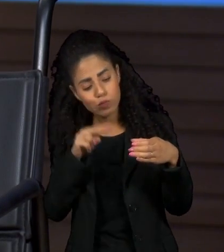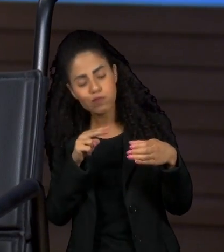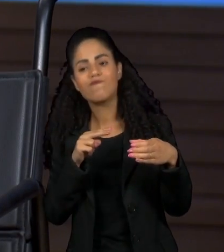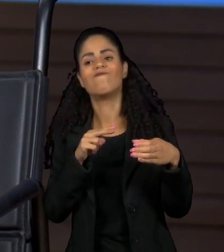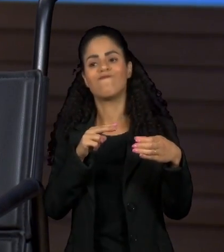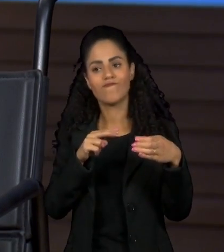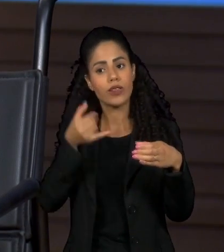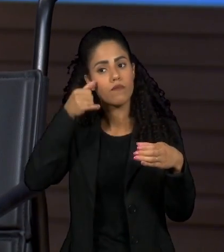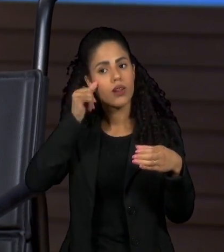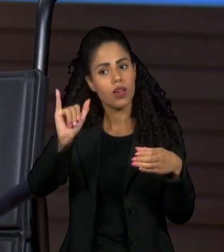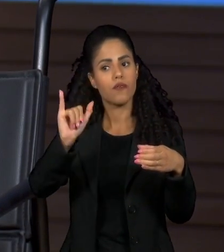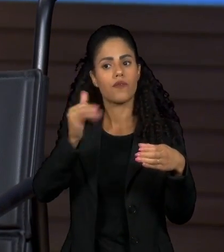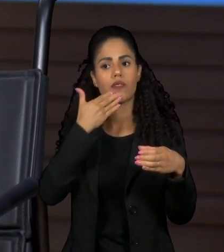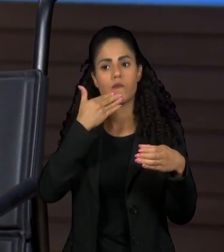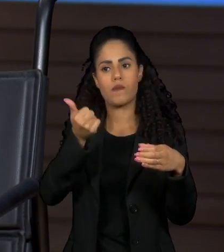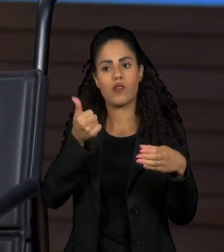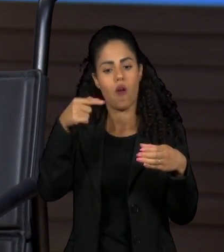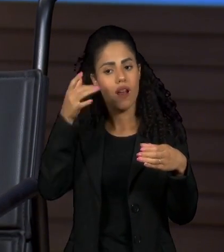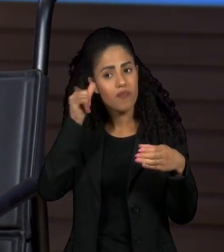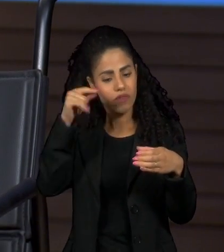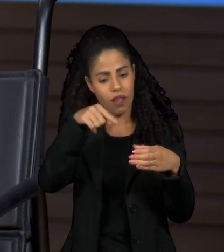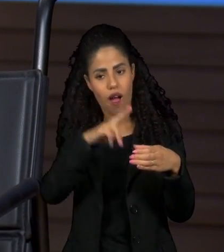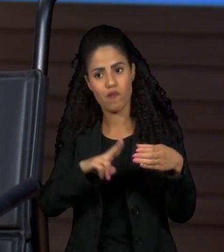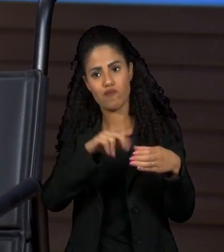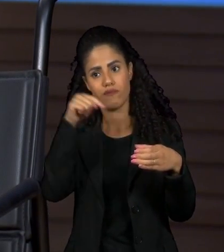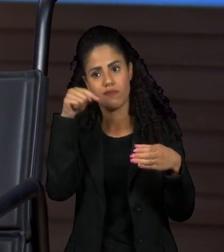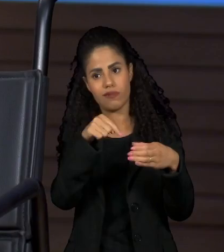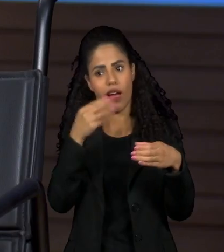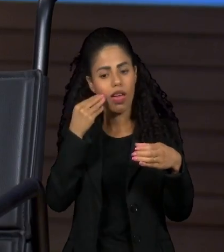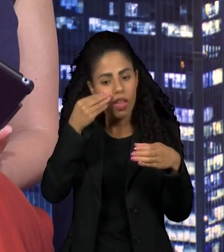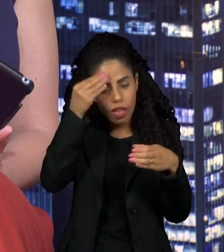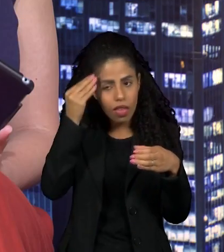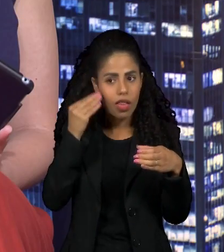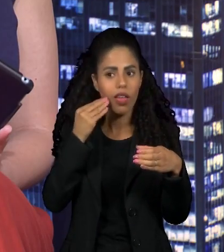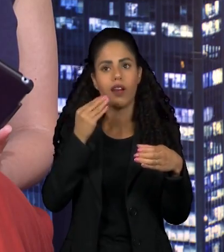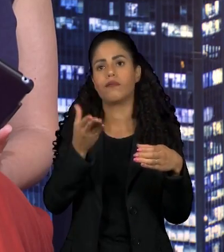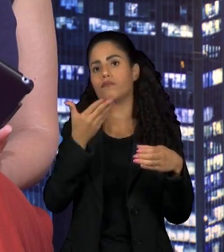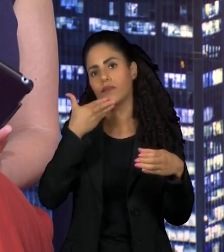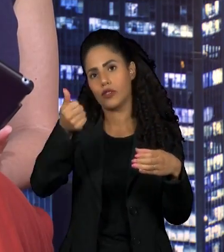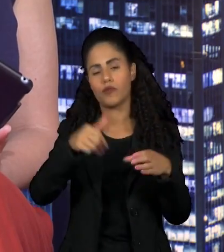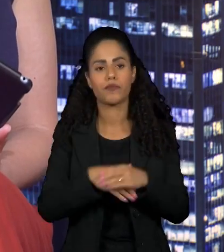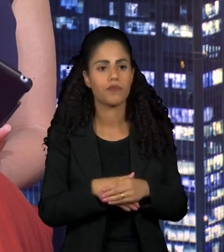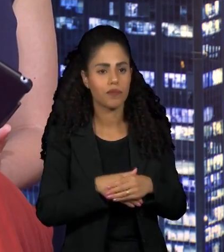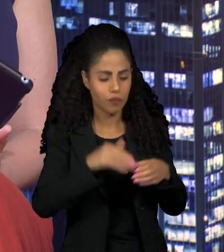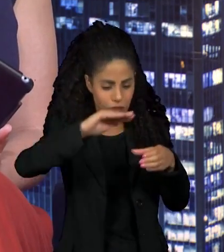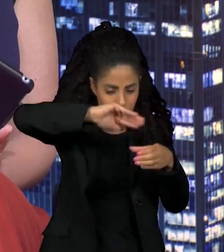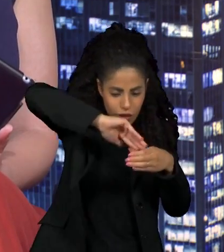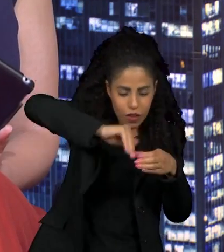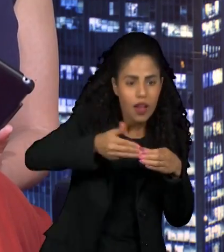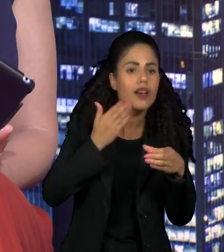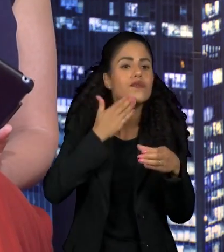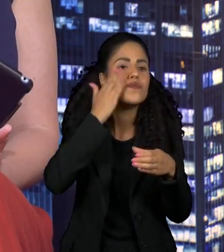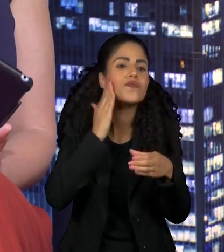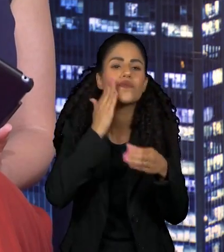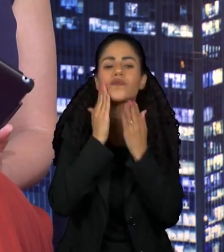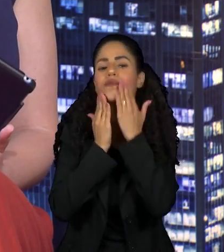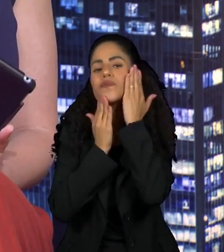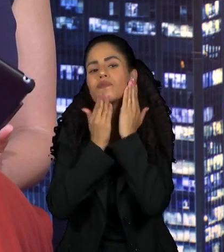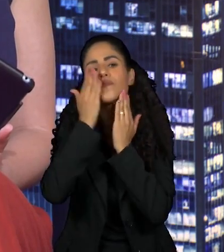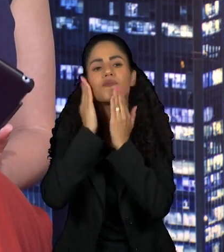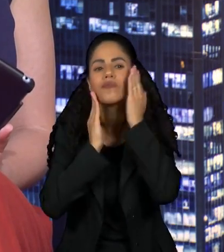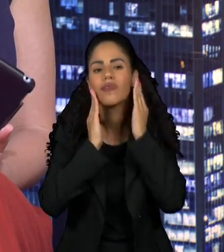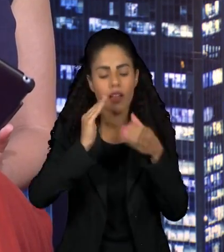para isso, para a gente também evitar já esse contato direto. No caso, você chamou a atenção para o esfoliante, aquele creme esfoliante, então, olha, isso